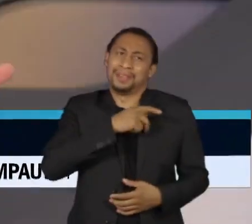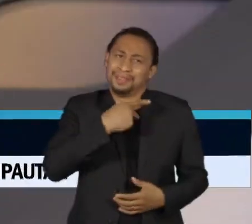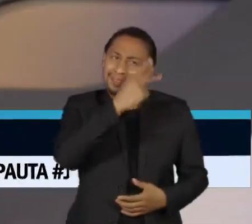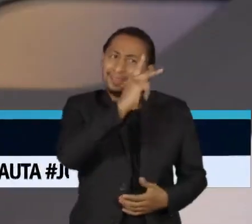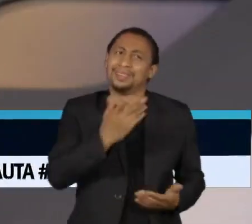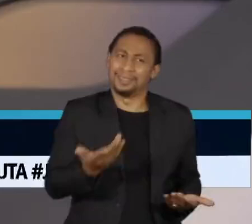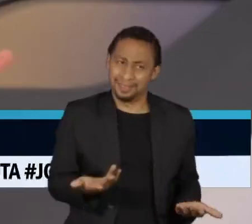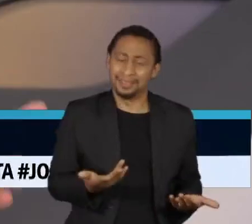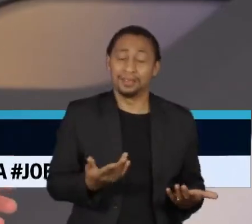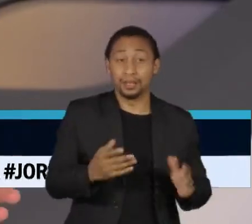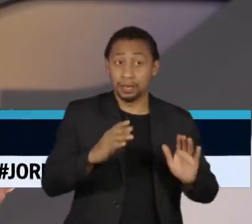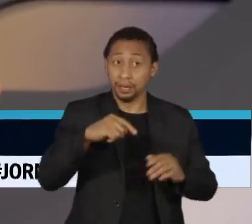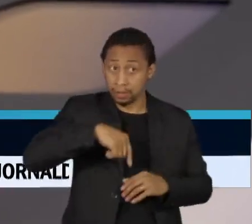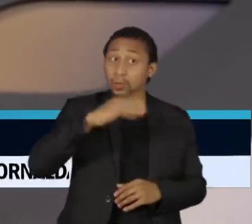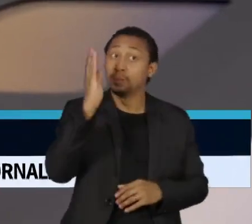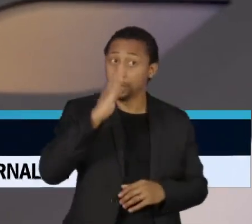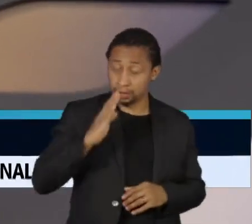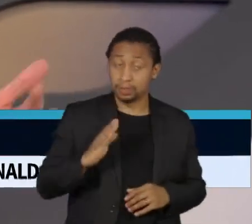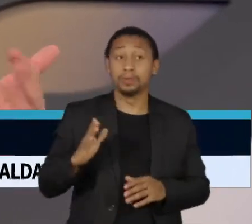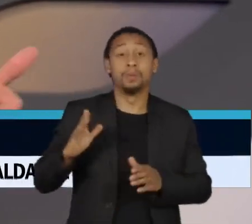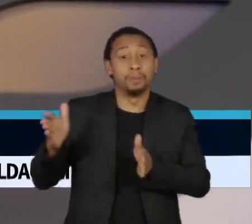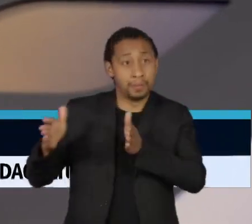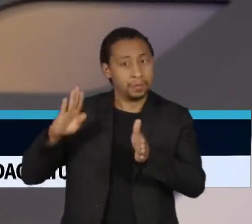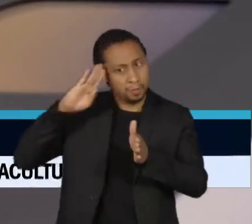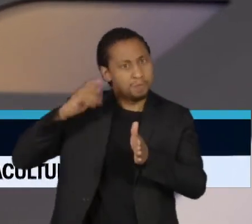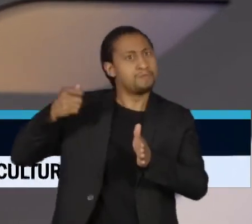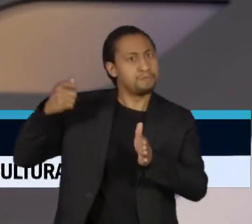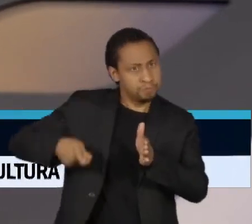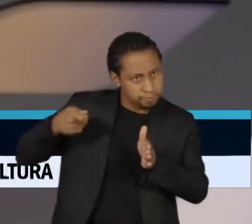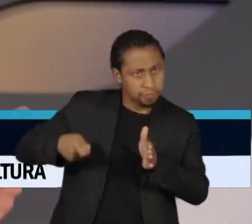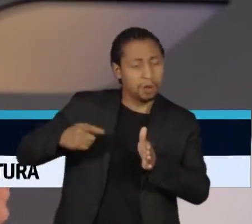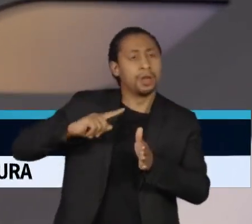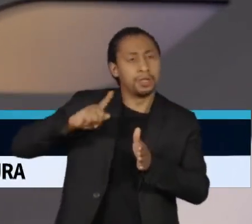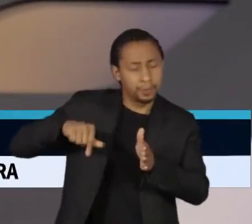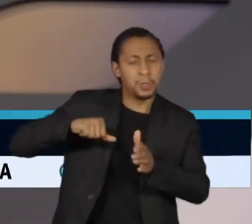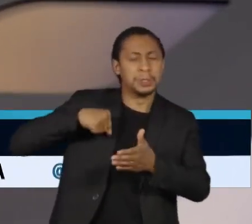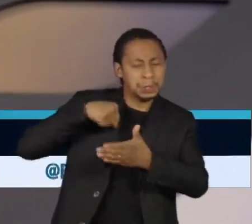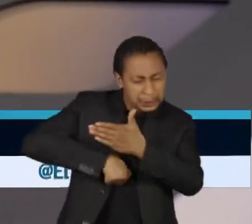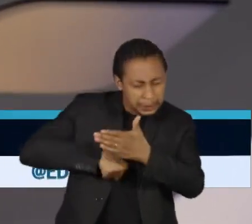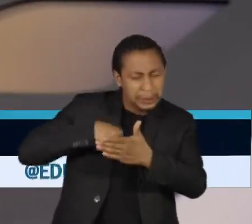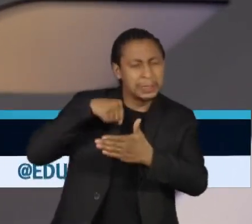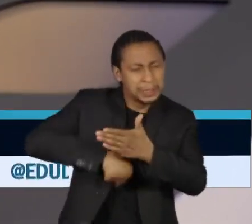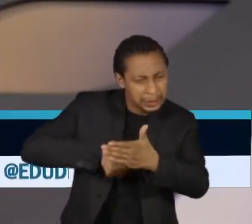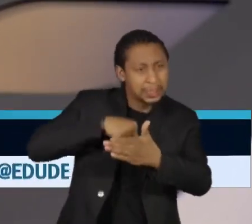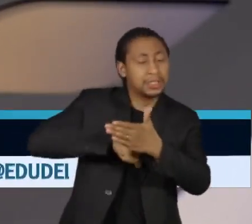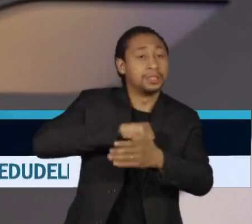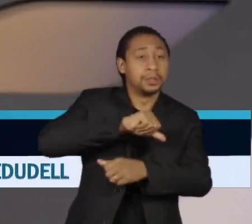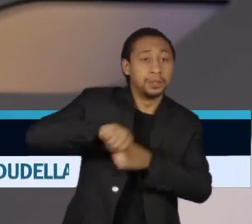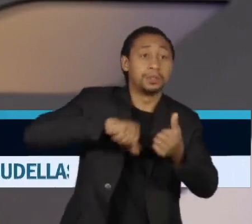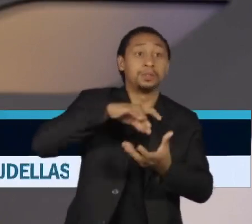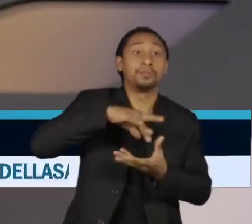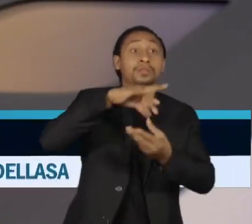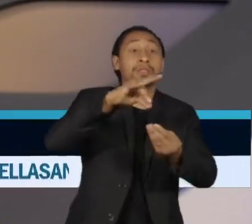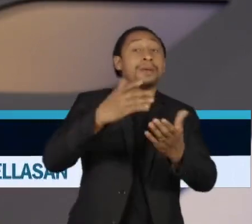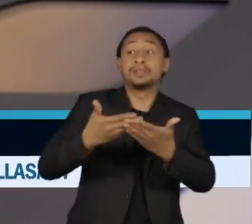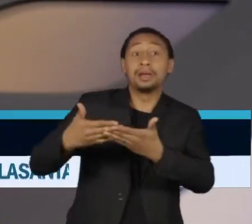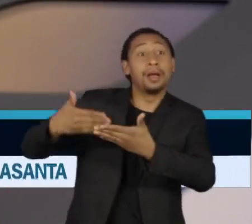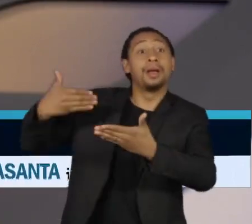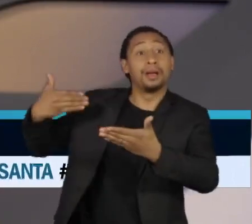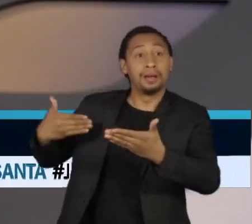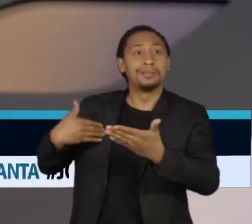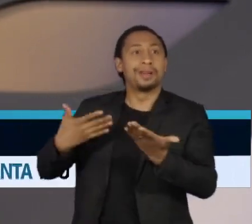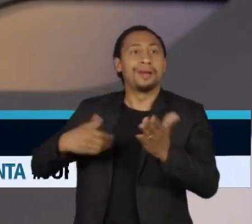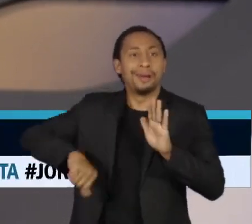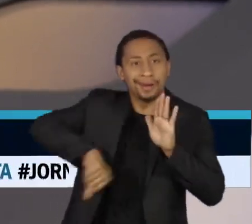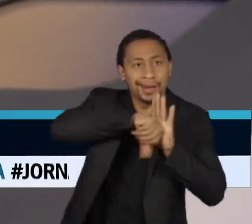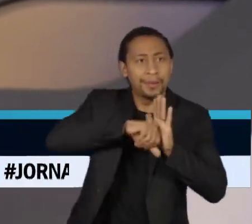uma coisa, teve uma anistia, você não teve uma responsabilização, né, dos crimes cometidos, grande parte dos crimes cometidos